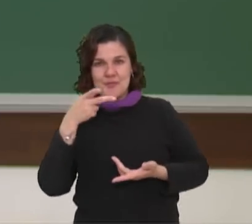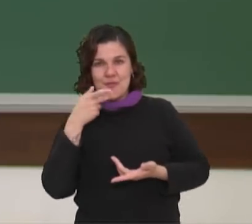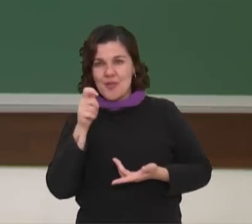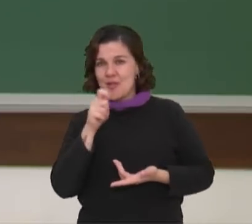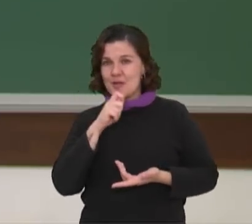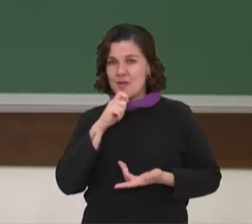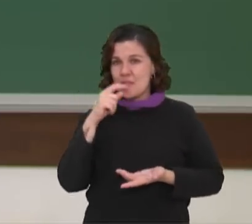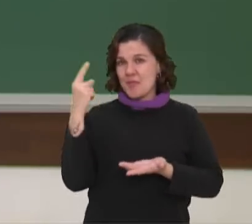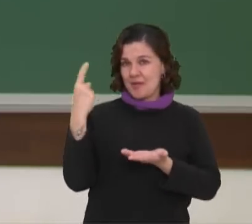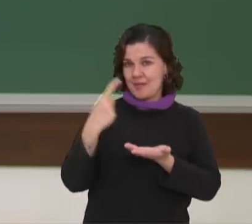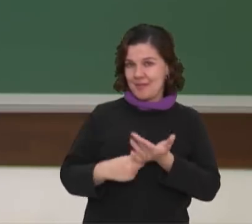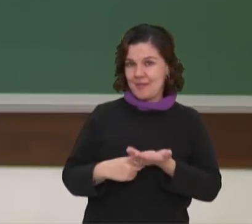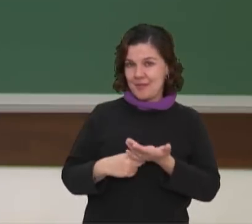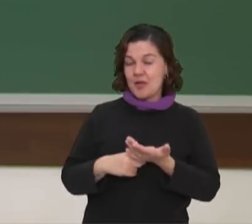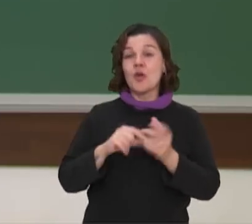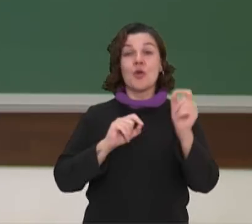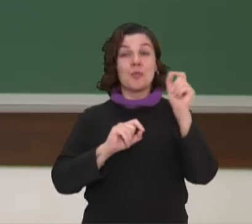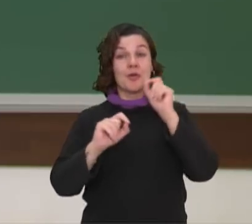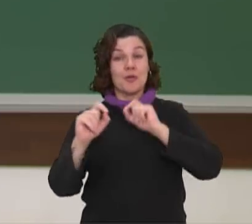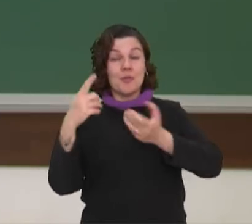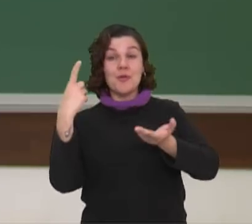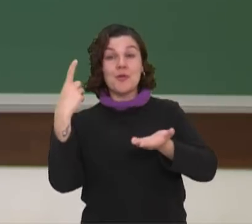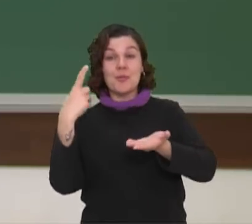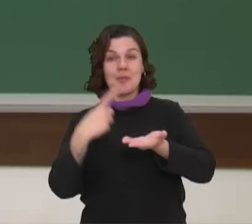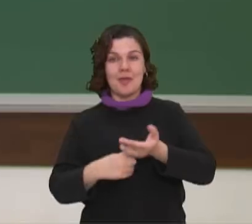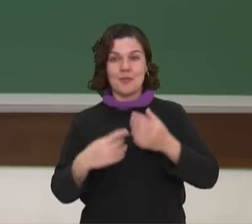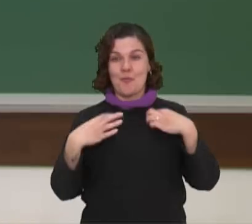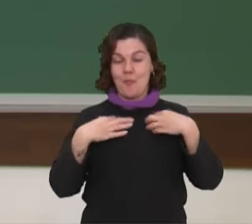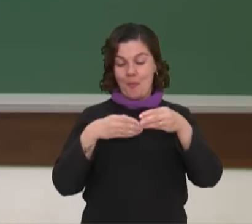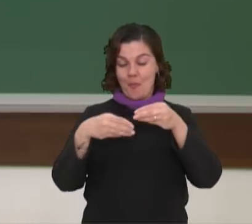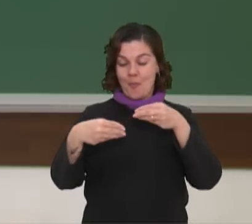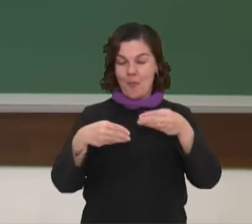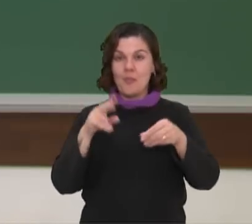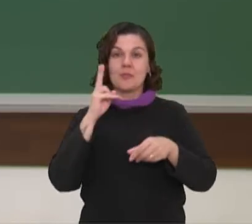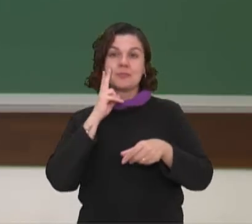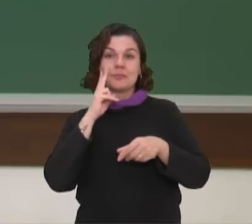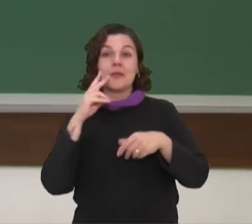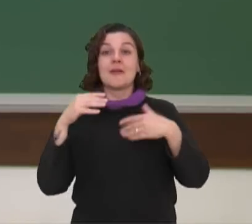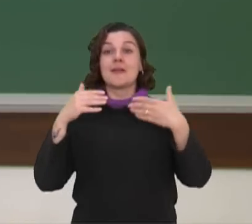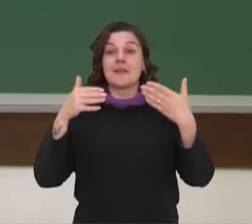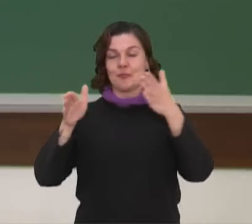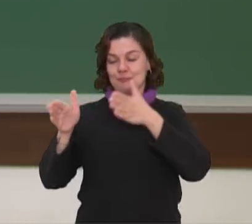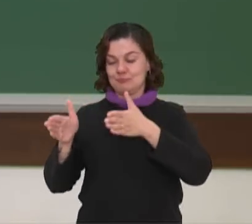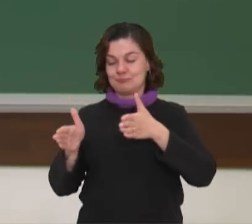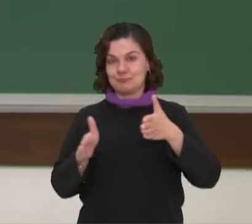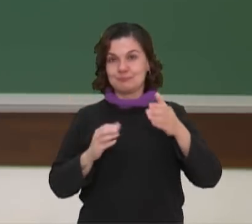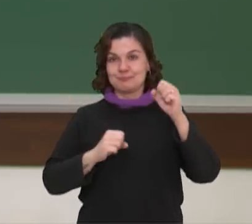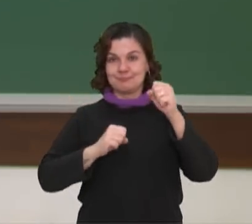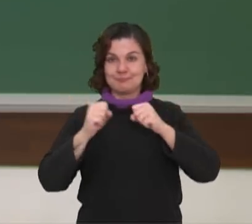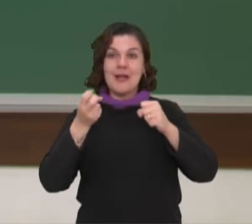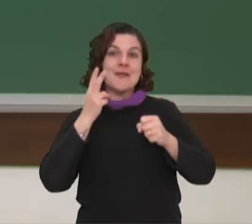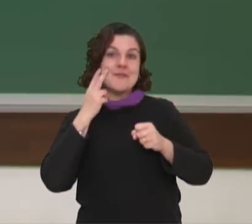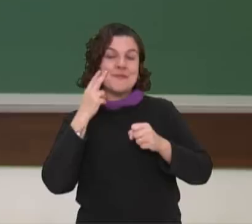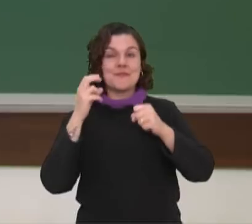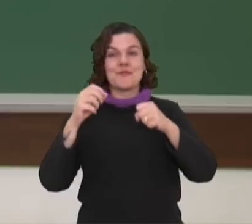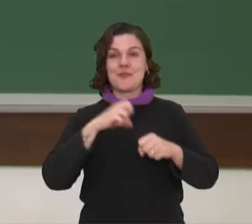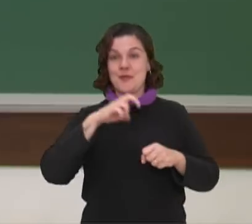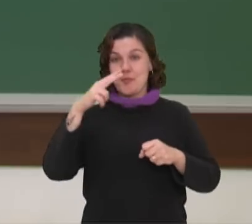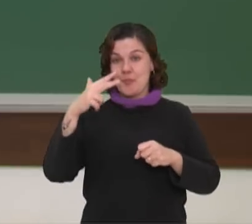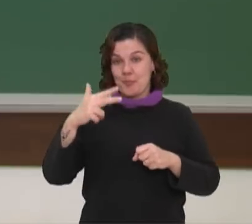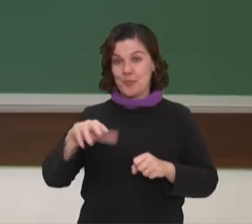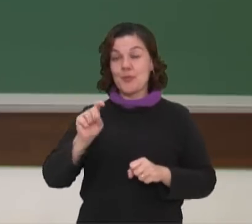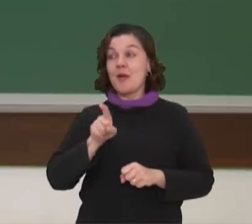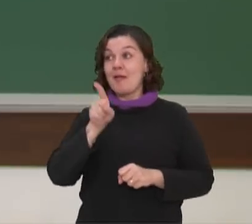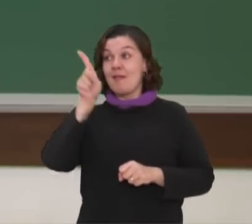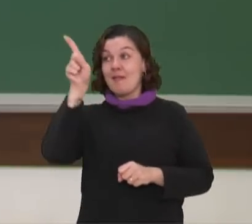desse tratado? Tratado dos Panos e Vinhos. Então, o setor da produção de vinhos em Portugal e o setor da produção